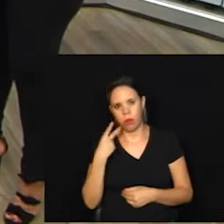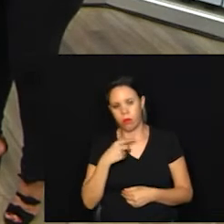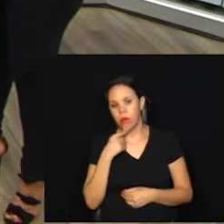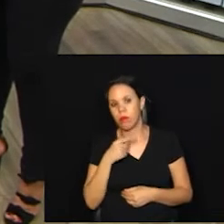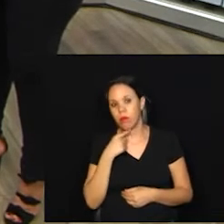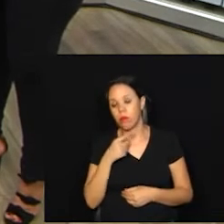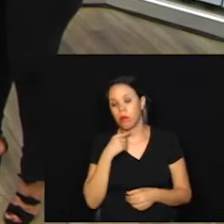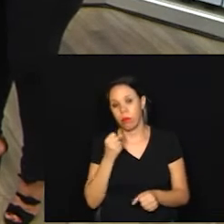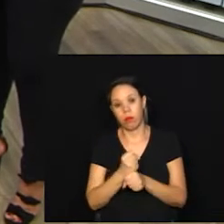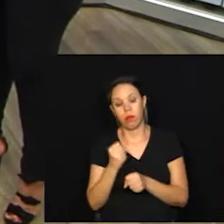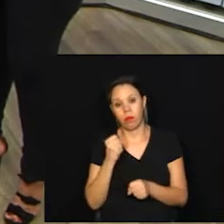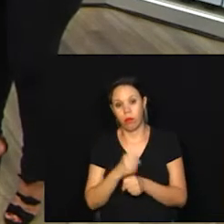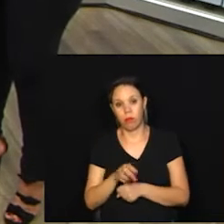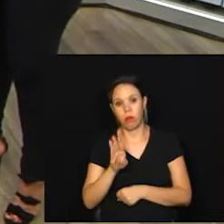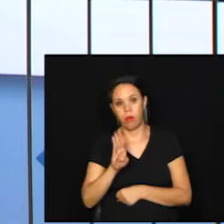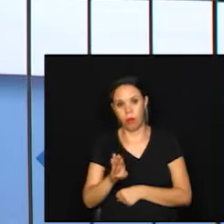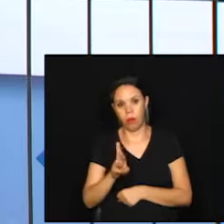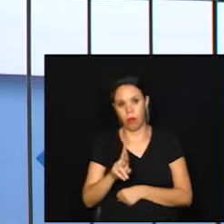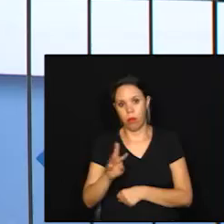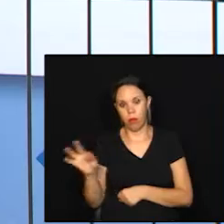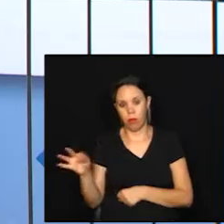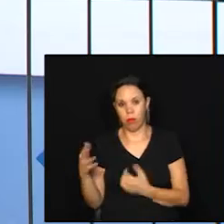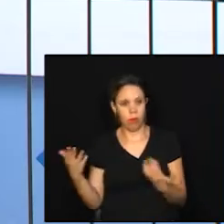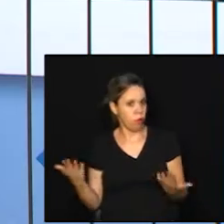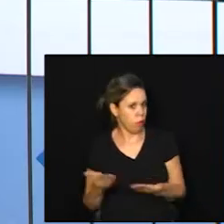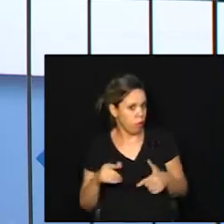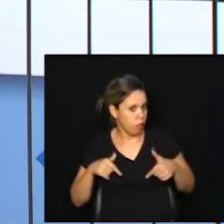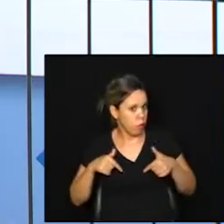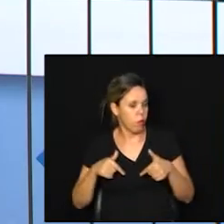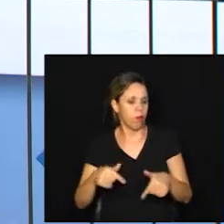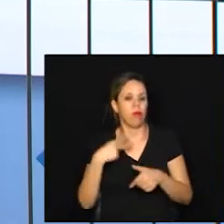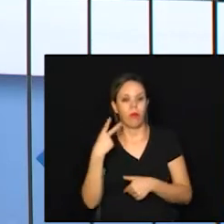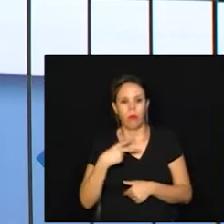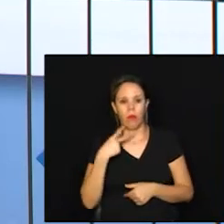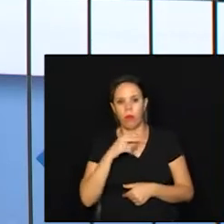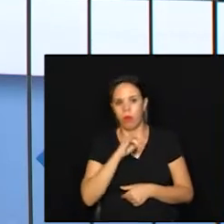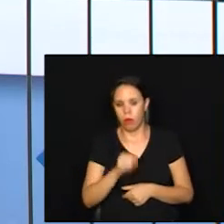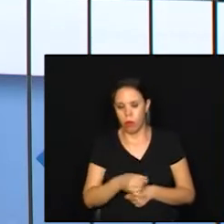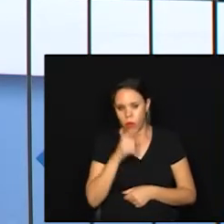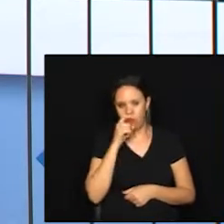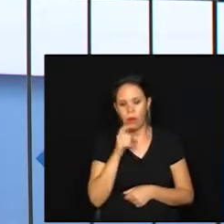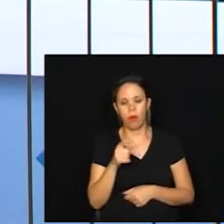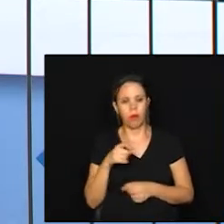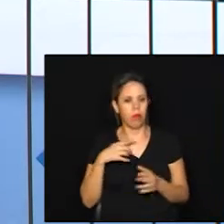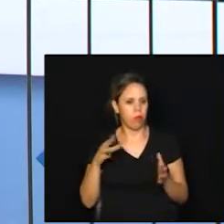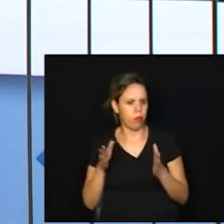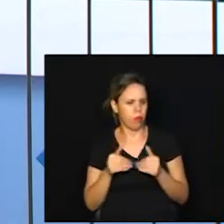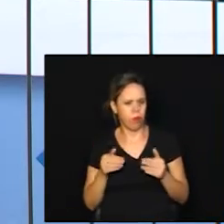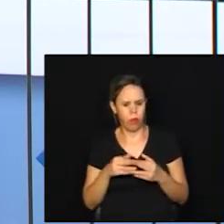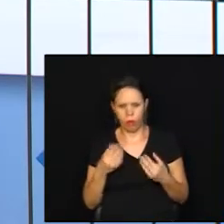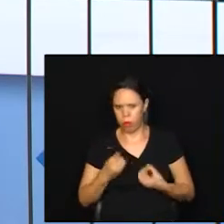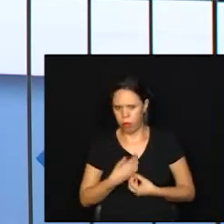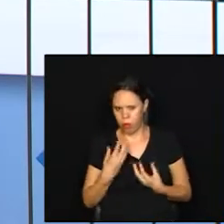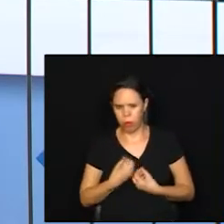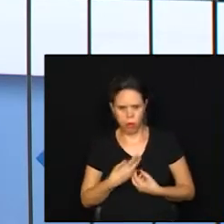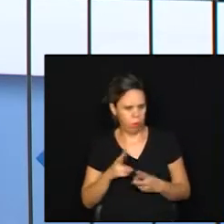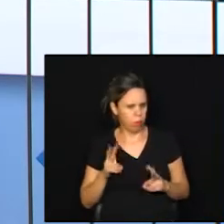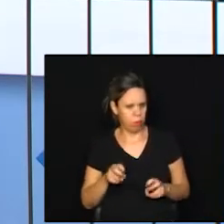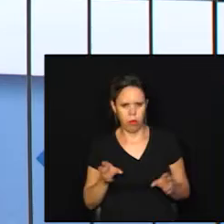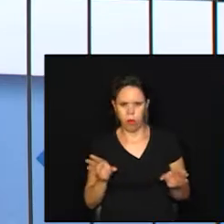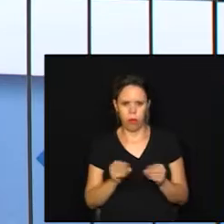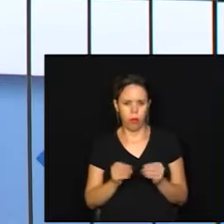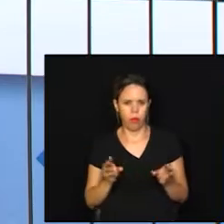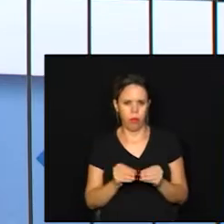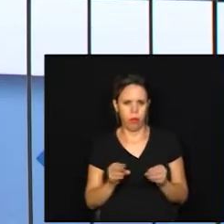questionando as obras do BRT, né, Mirna? Isso, agora a iniciativa é do vereador Jorge Schneider, que pediu informações sobre os términos